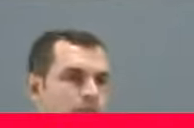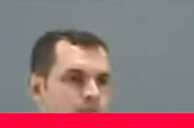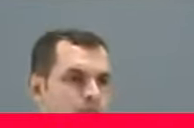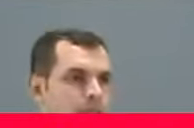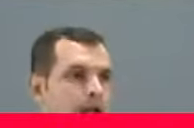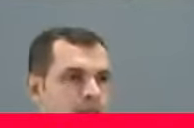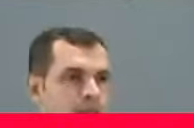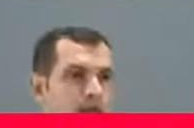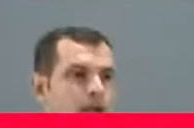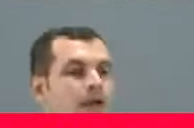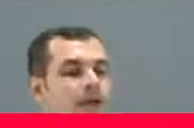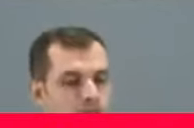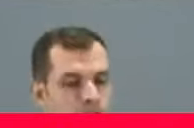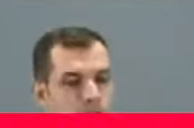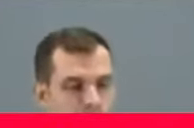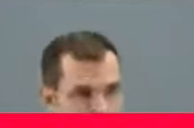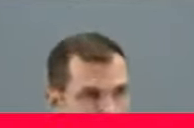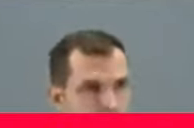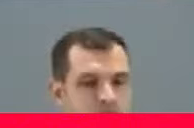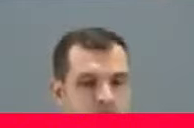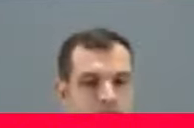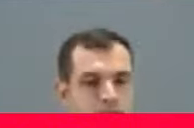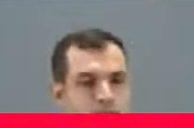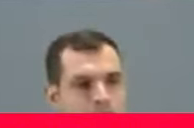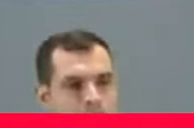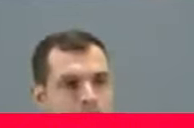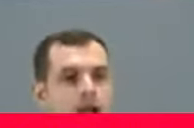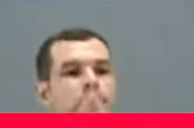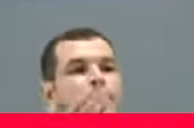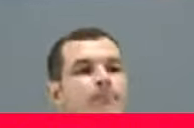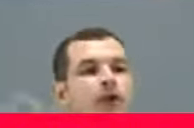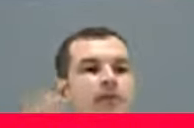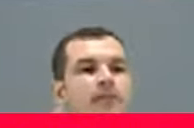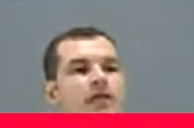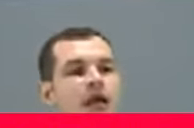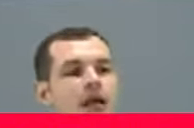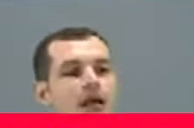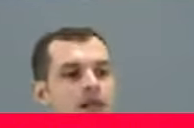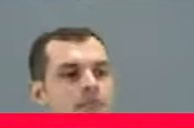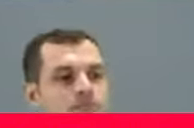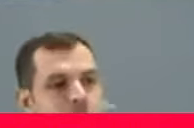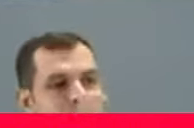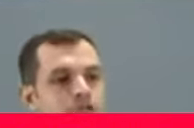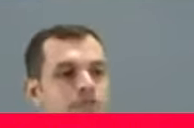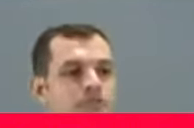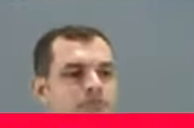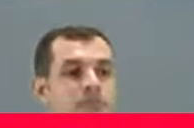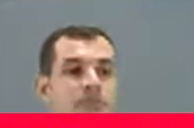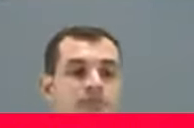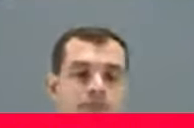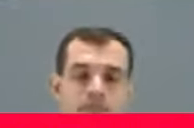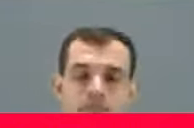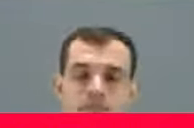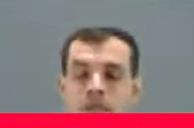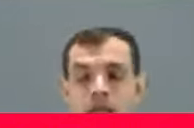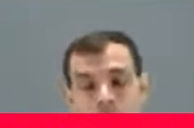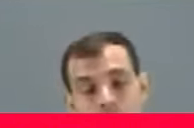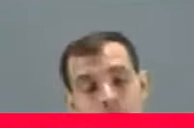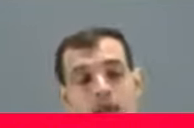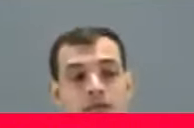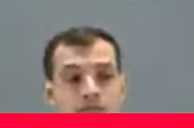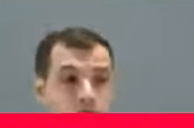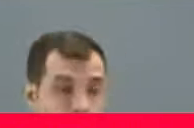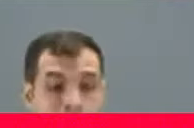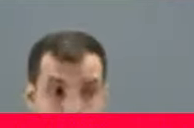enganou. Não, ninguém enganou. E hoje se torna prática. Enganou. Ele também prometeu que ia aumentar o salário mínimo. Ele disse que... Não fez. Senador, a palavra está